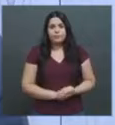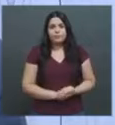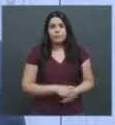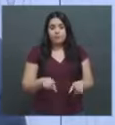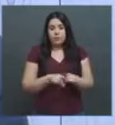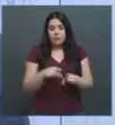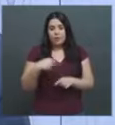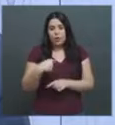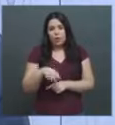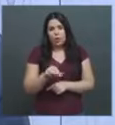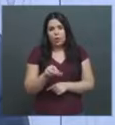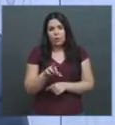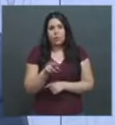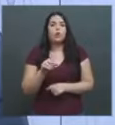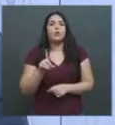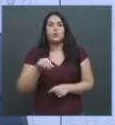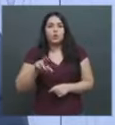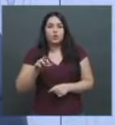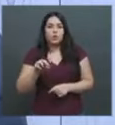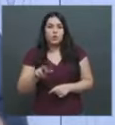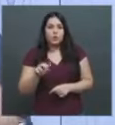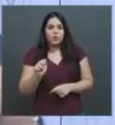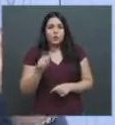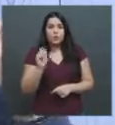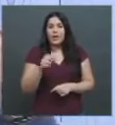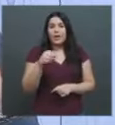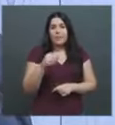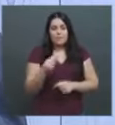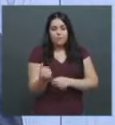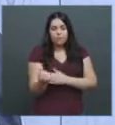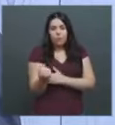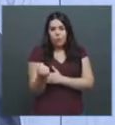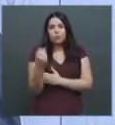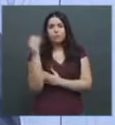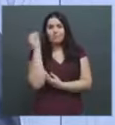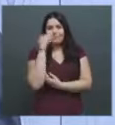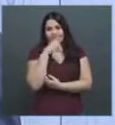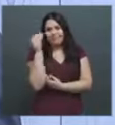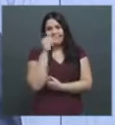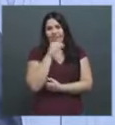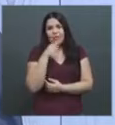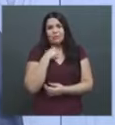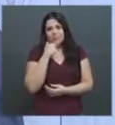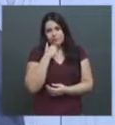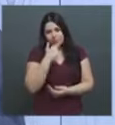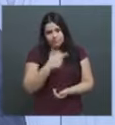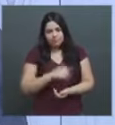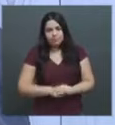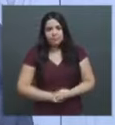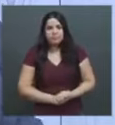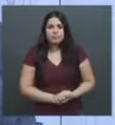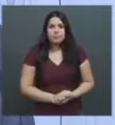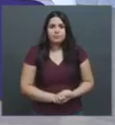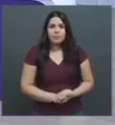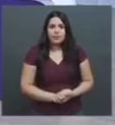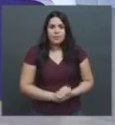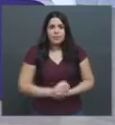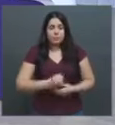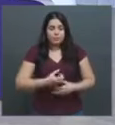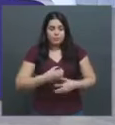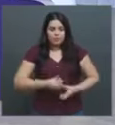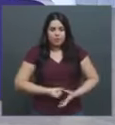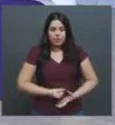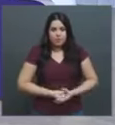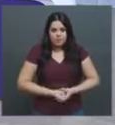perineal, então existe um enfraquecimento desse músculo, ele perde a contração, a tonicidade. E nele relaxar, a bexiga vai tendo